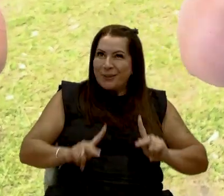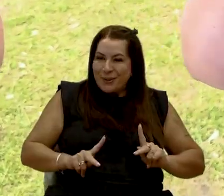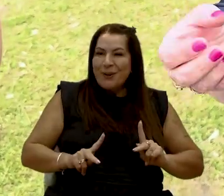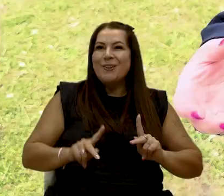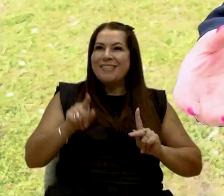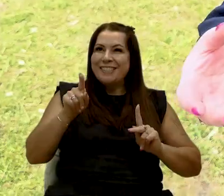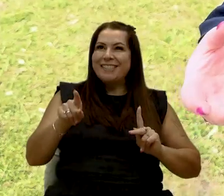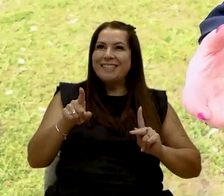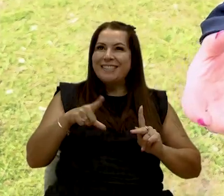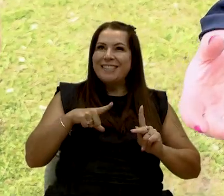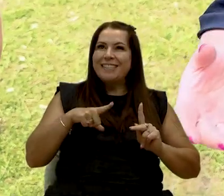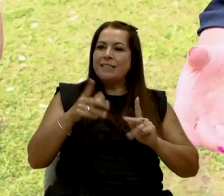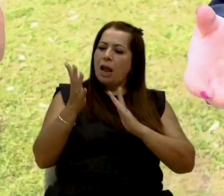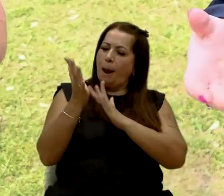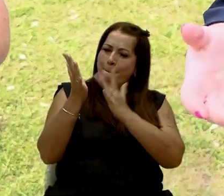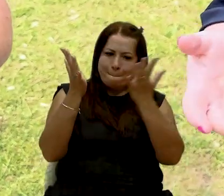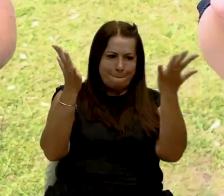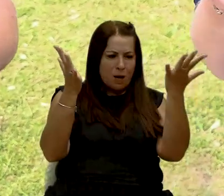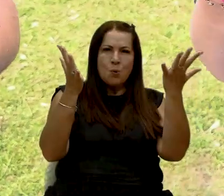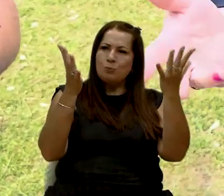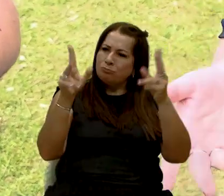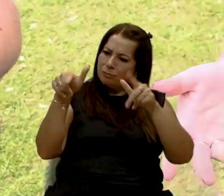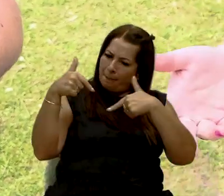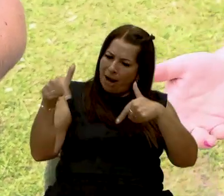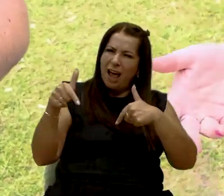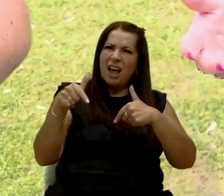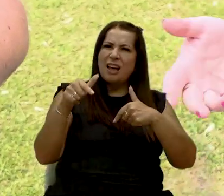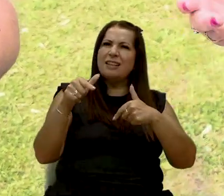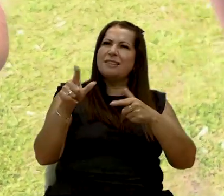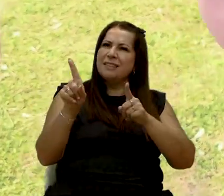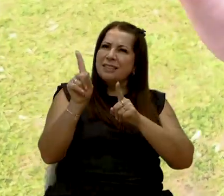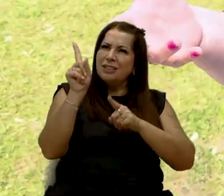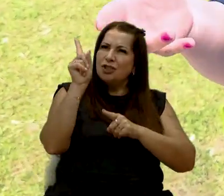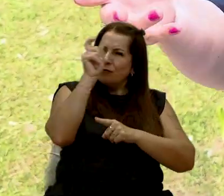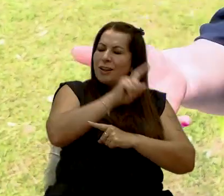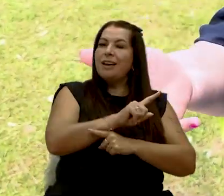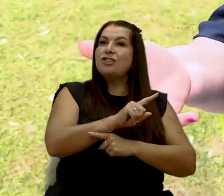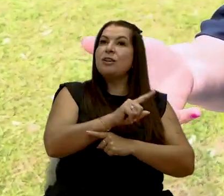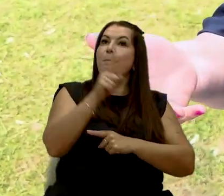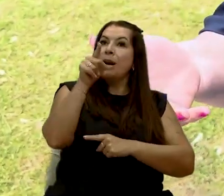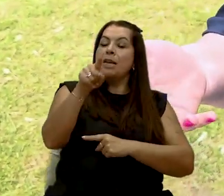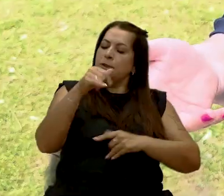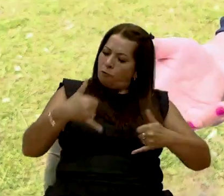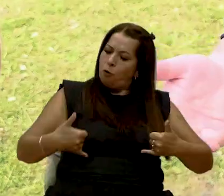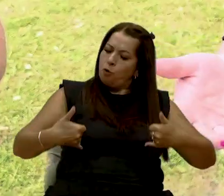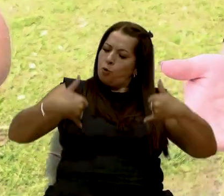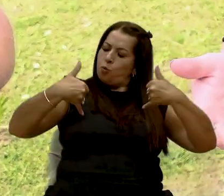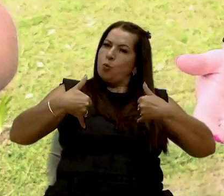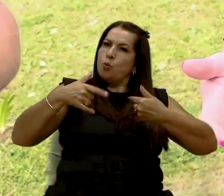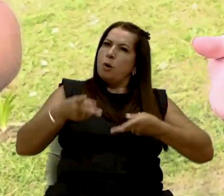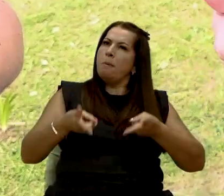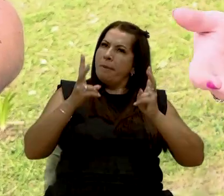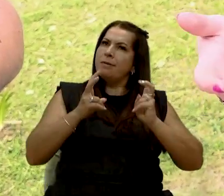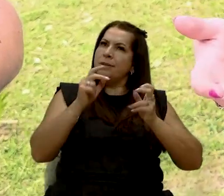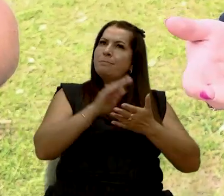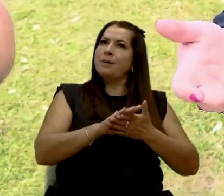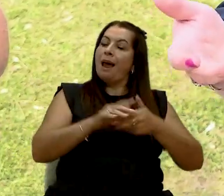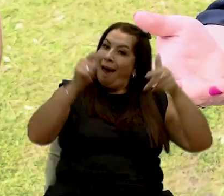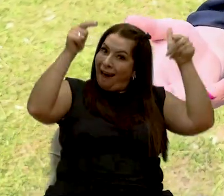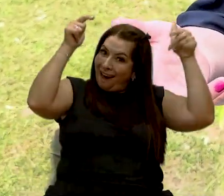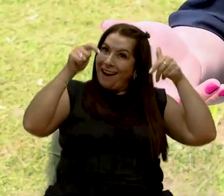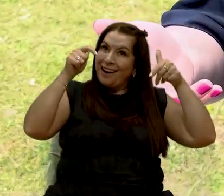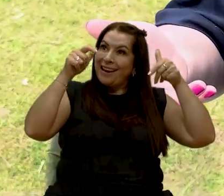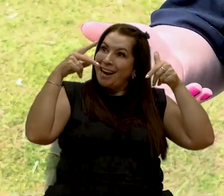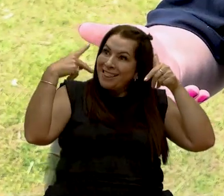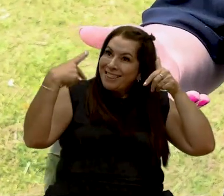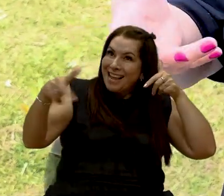rosto daquelas pessoas que têm as mãos calejadas de tanto trabalhar a uva. E para eles foi um orgulho